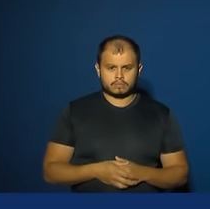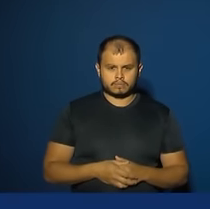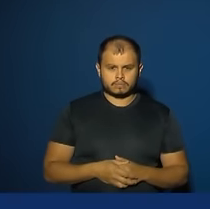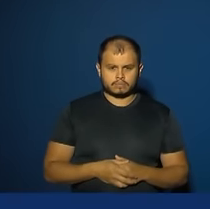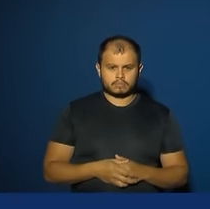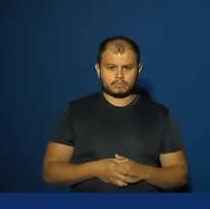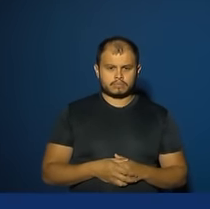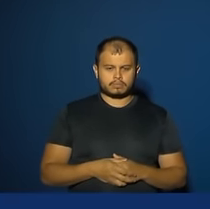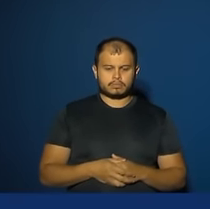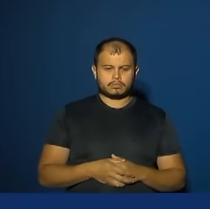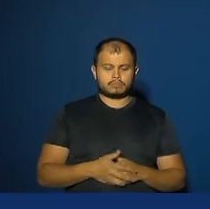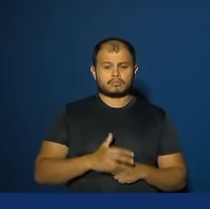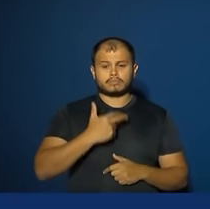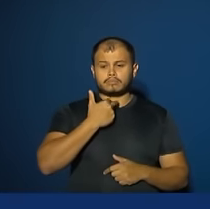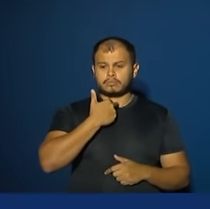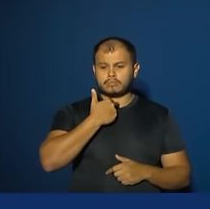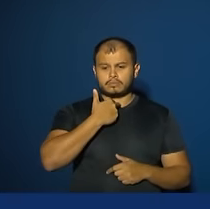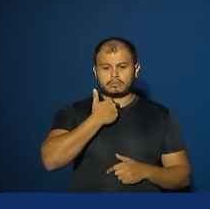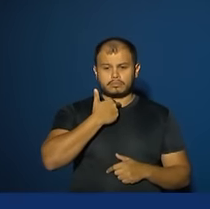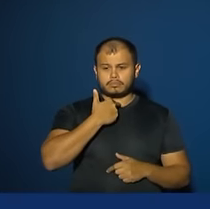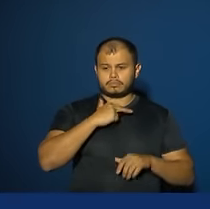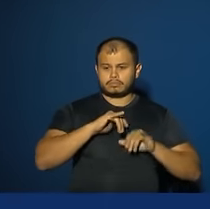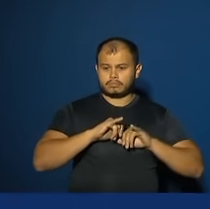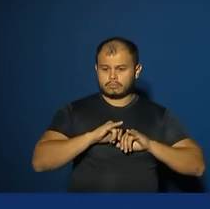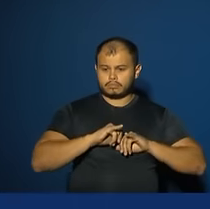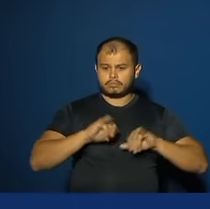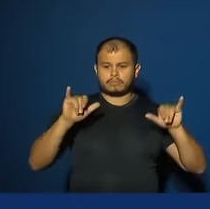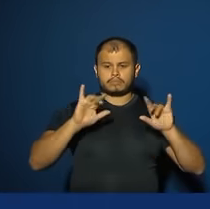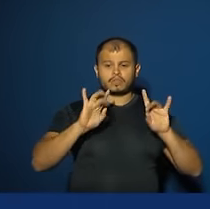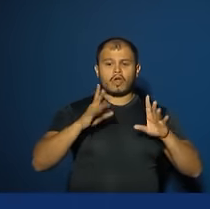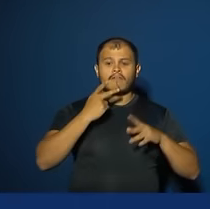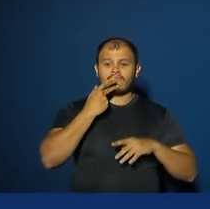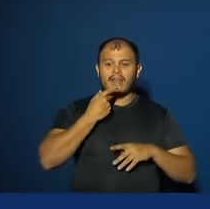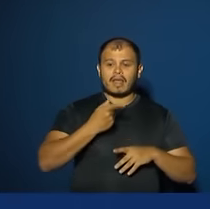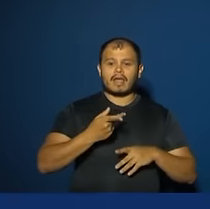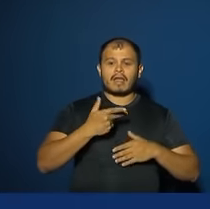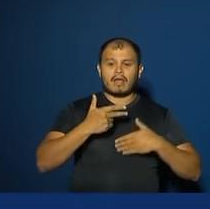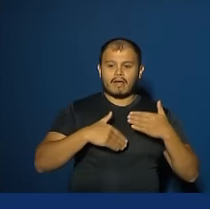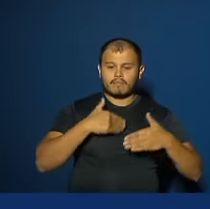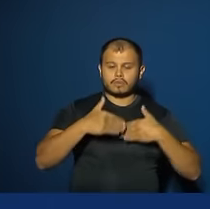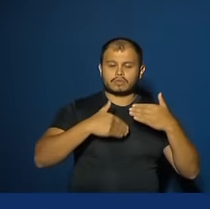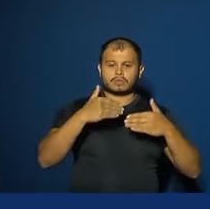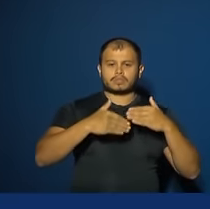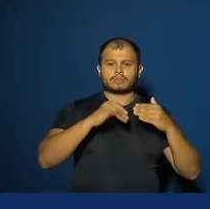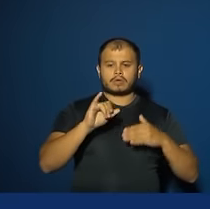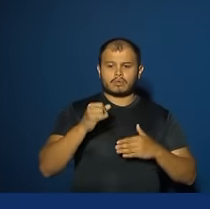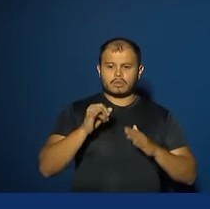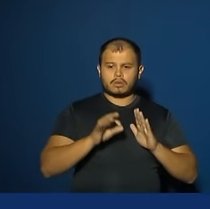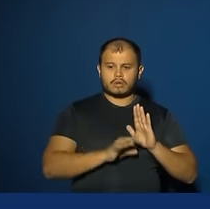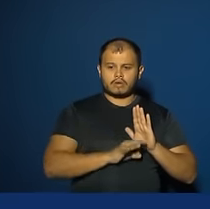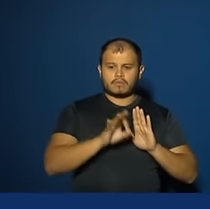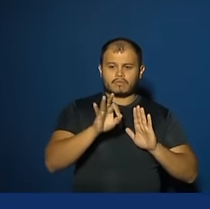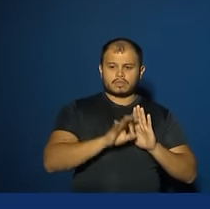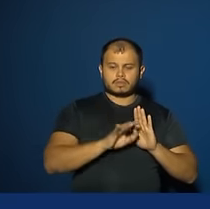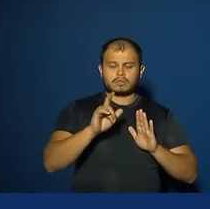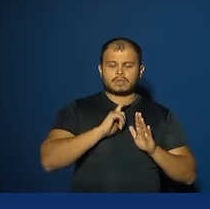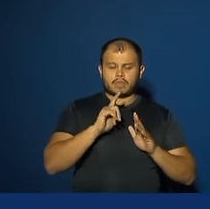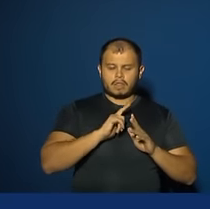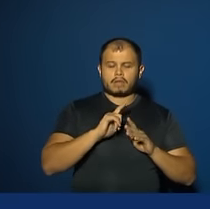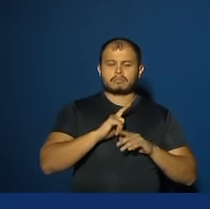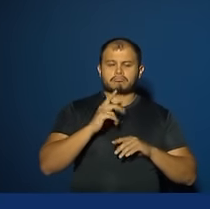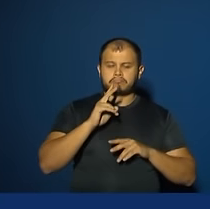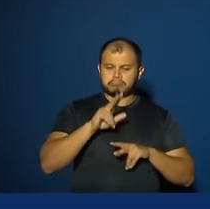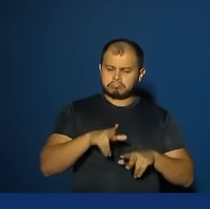A gente não pode declarar vitória. Eu acho que, se a gente olhar só a evolução da inflação, e dos componentes da inflação, tem uma cara